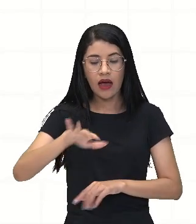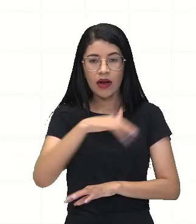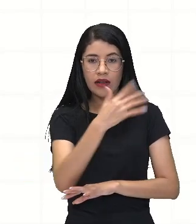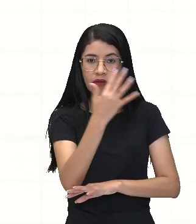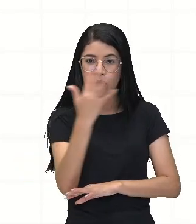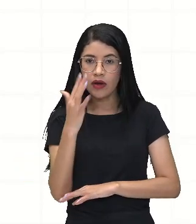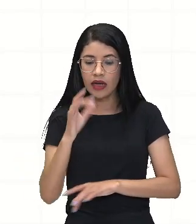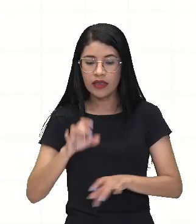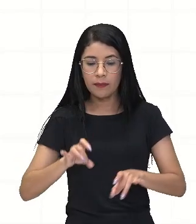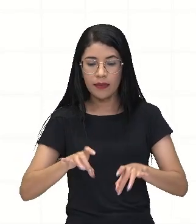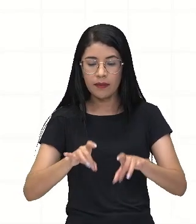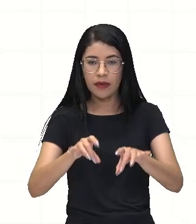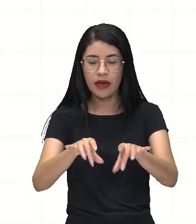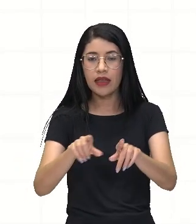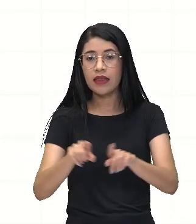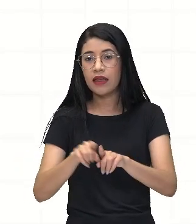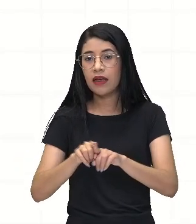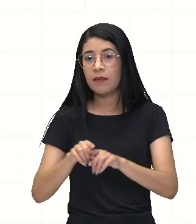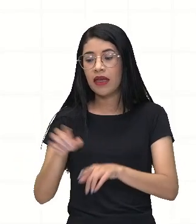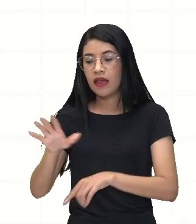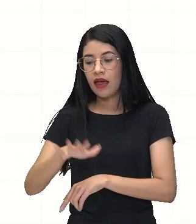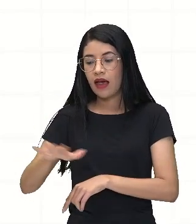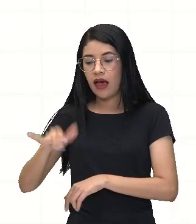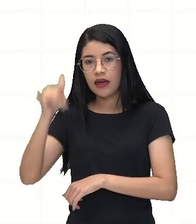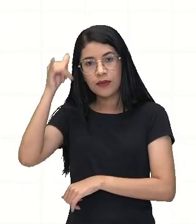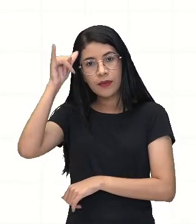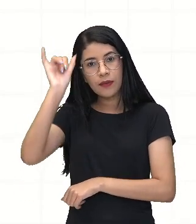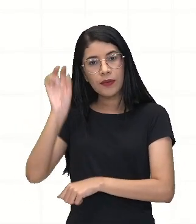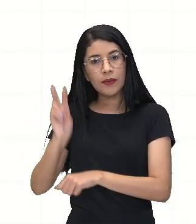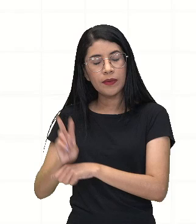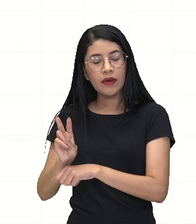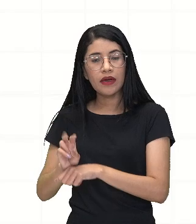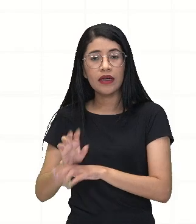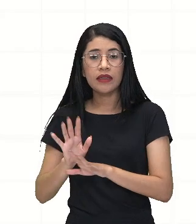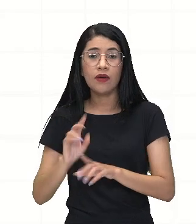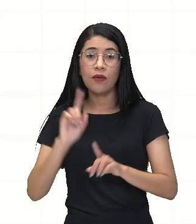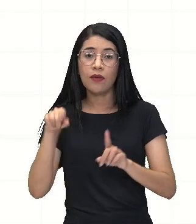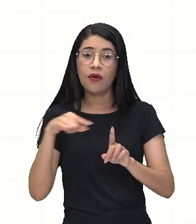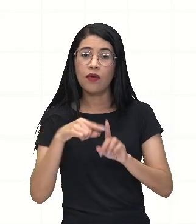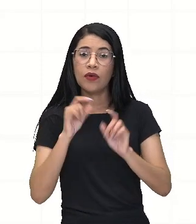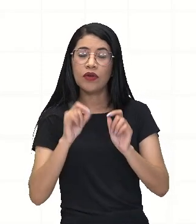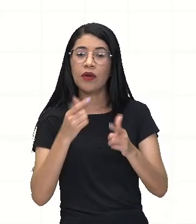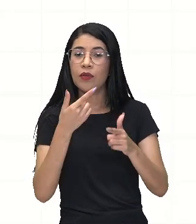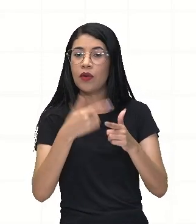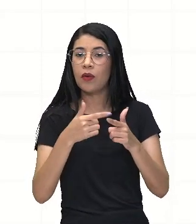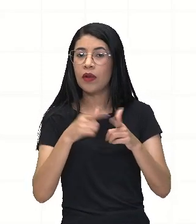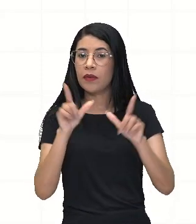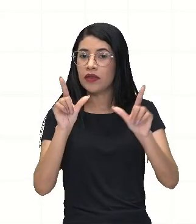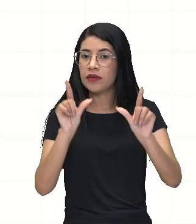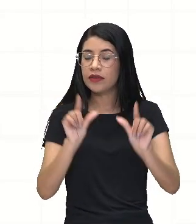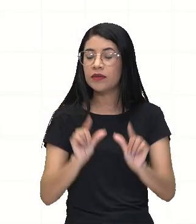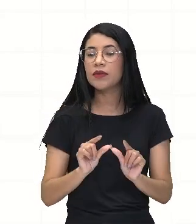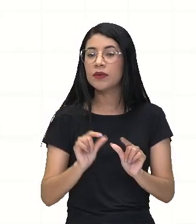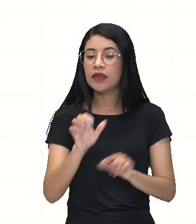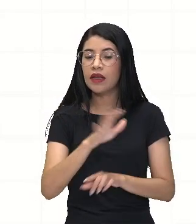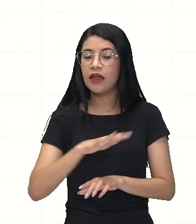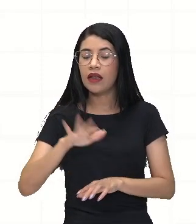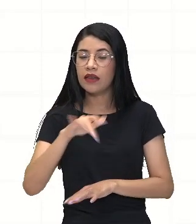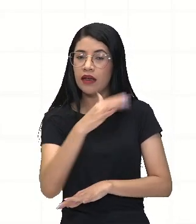manejada e uma área de pecuária. Então, visando amenizar os impactos ambientais nessa